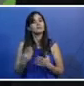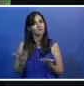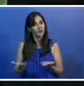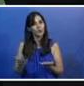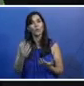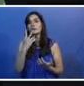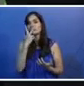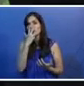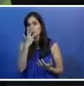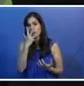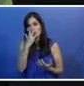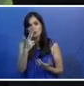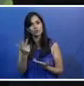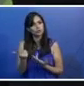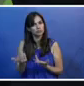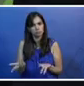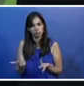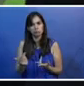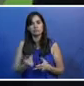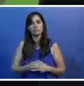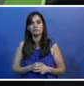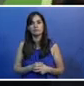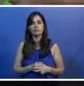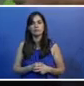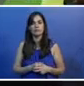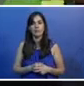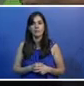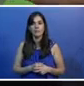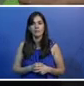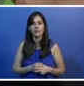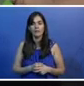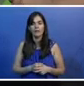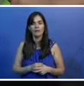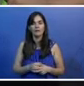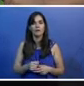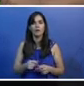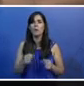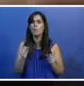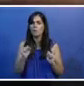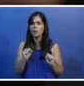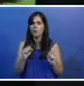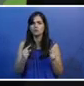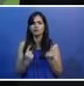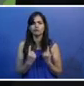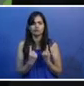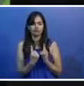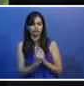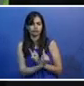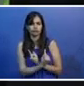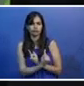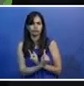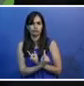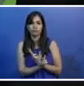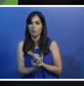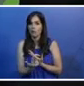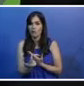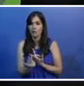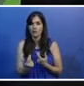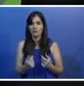semelhantes. 2xy, eu posso escrever como 2yx. Da mesma forma